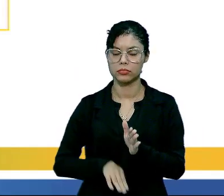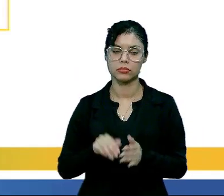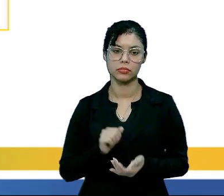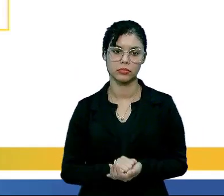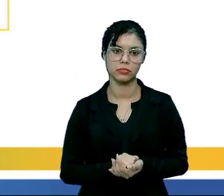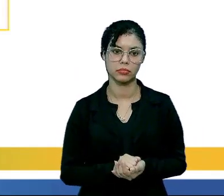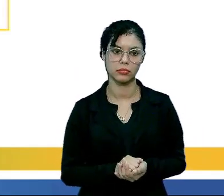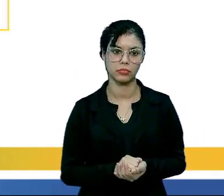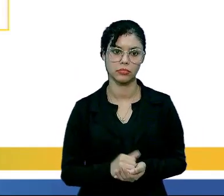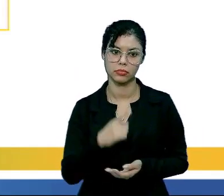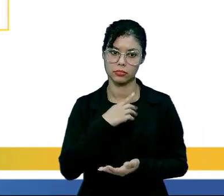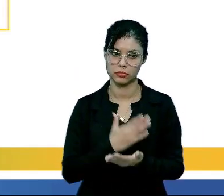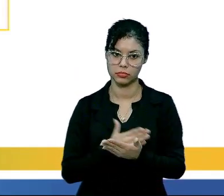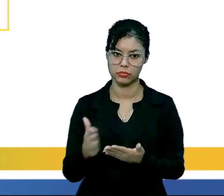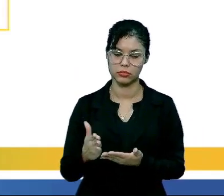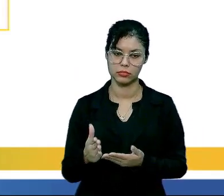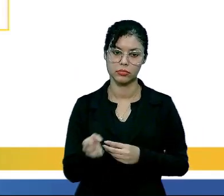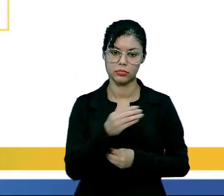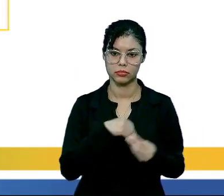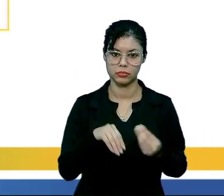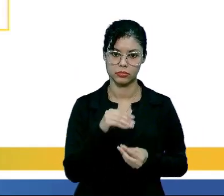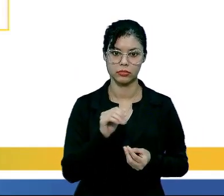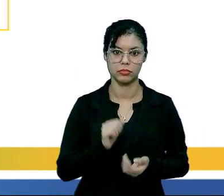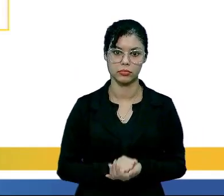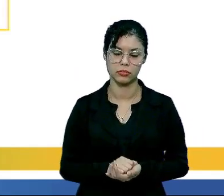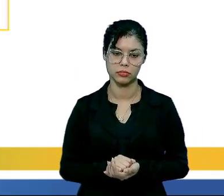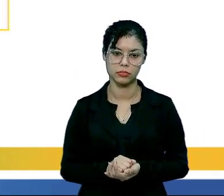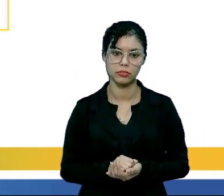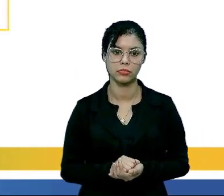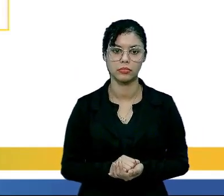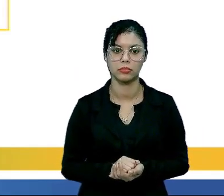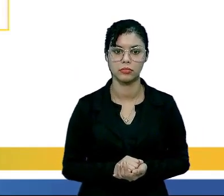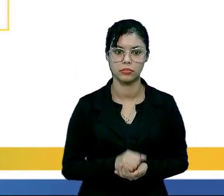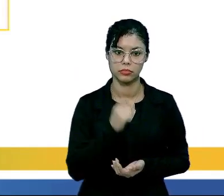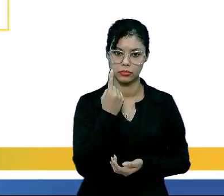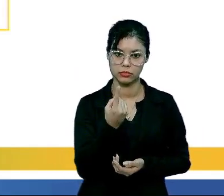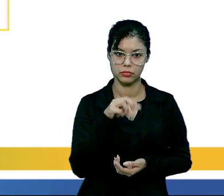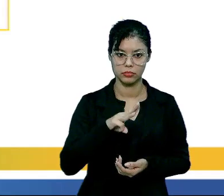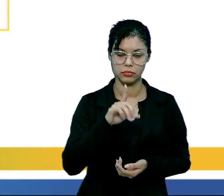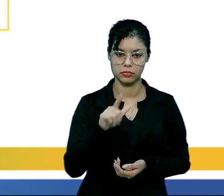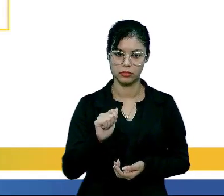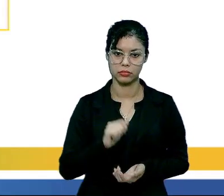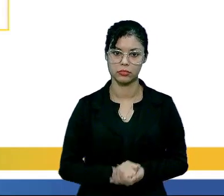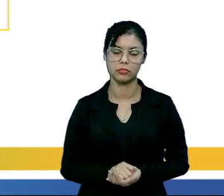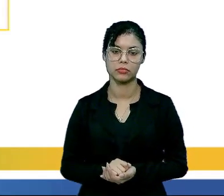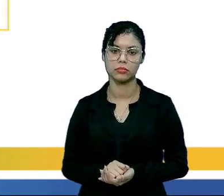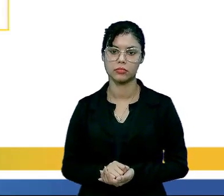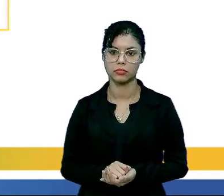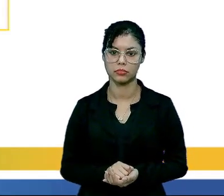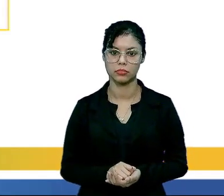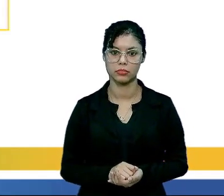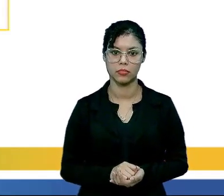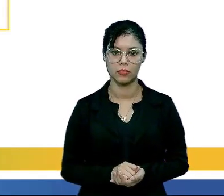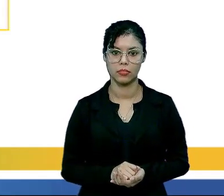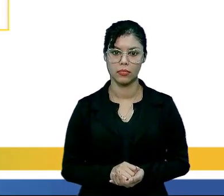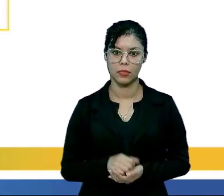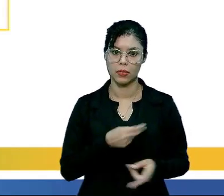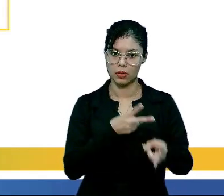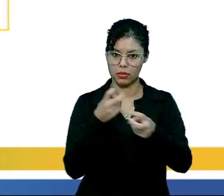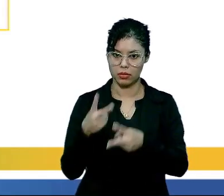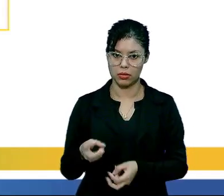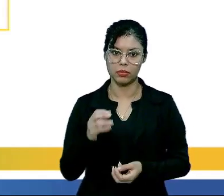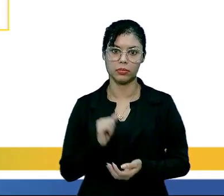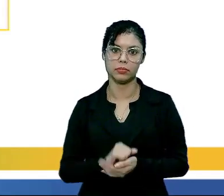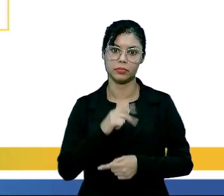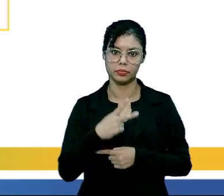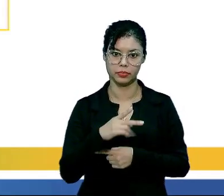subtração do que você tinha no início com aquilo que reagiu. Perfeito? Então, nós vamos ter no equilíbrio 1 mol de PCl5. Perceba que